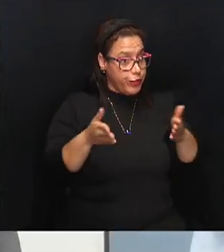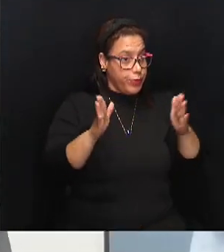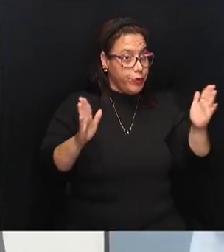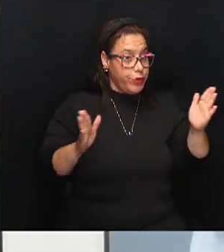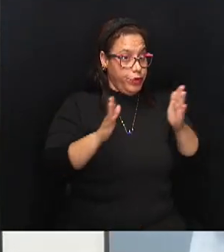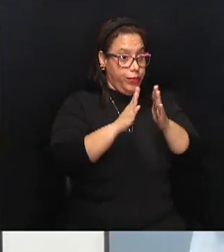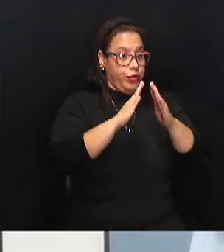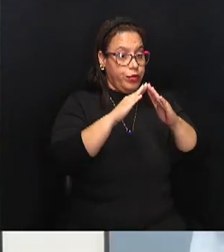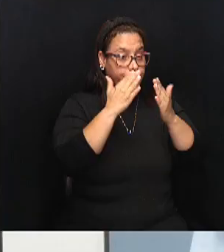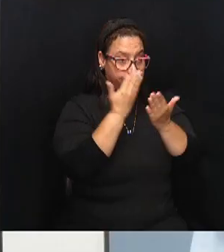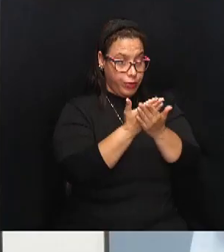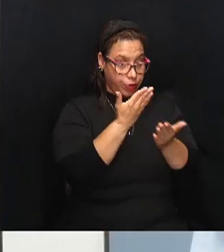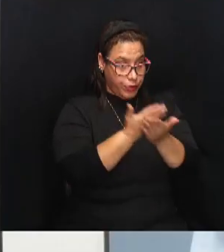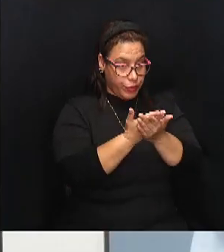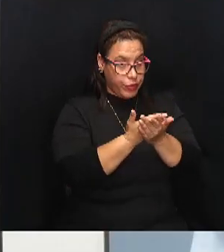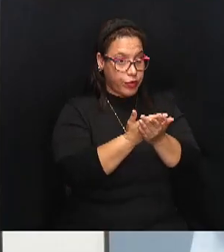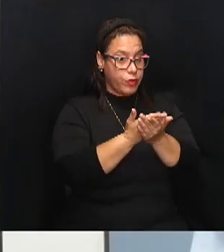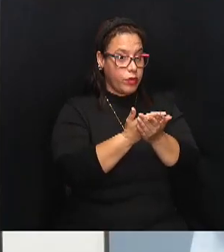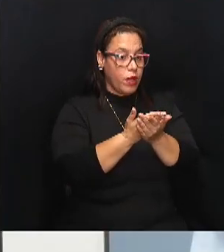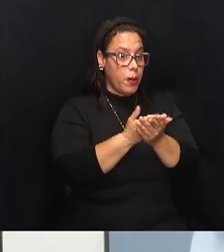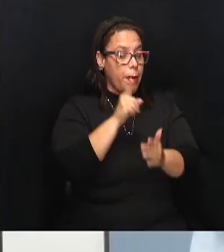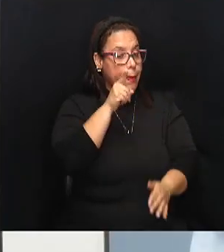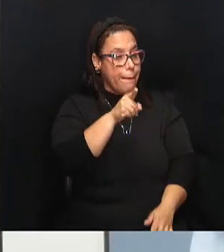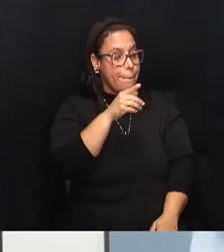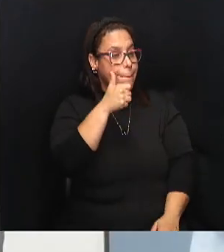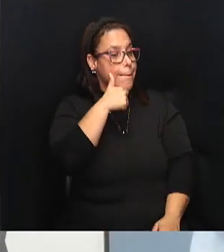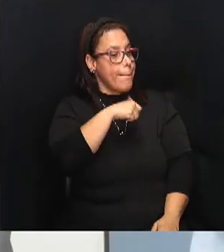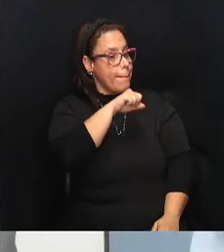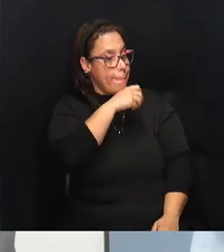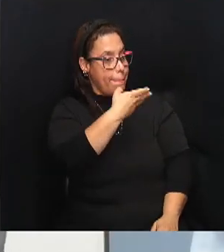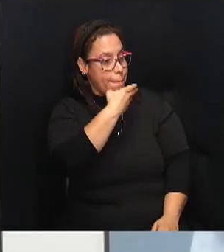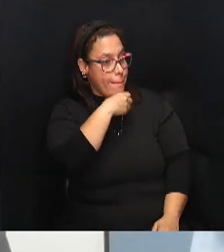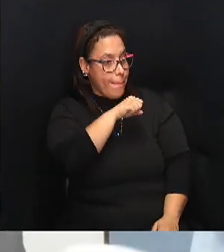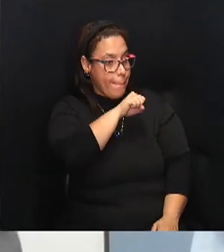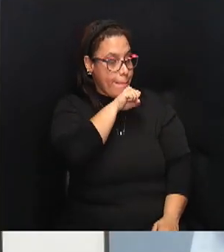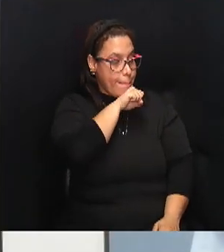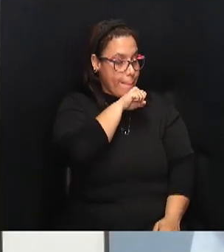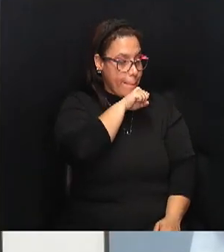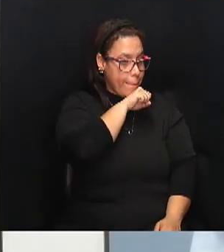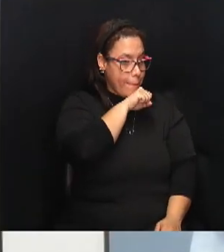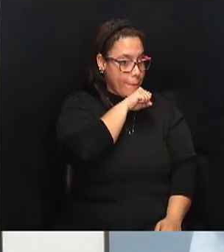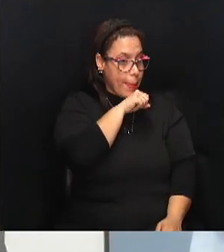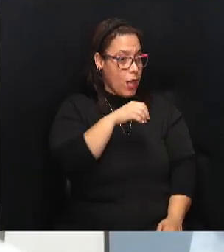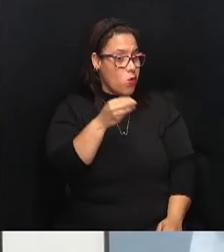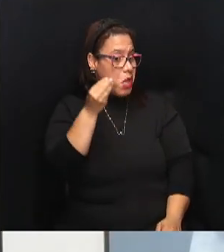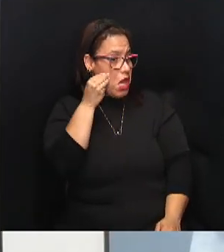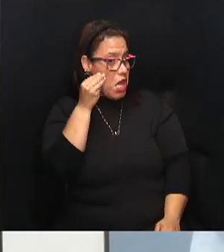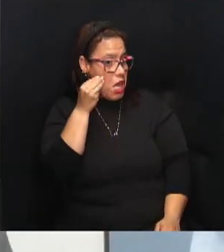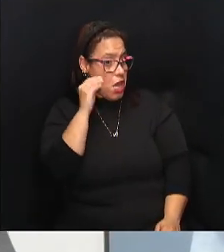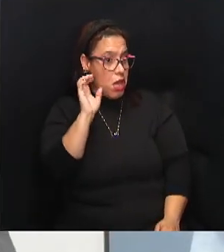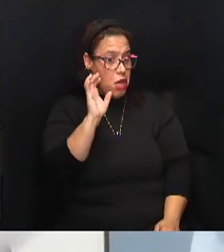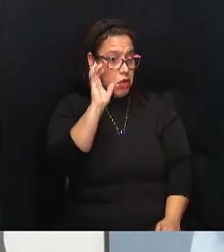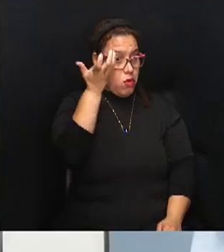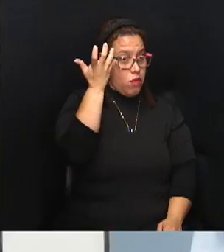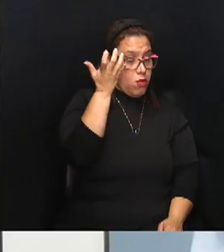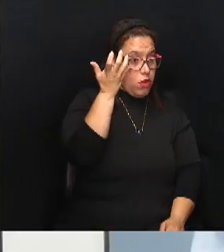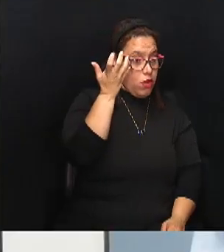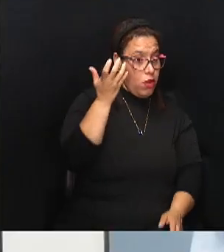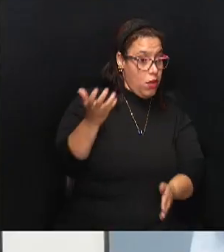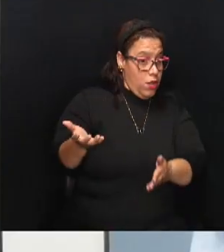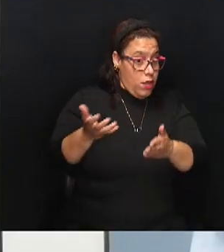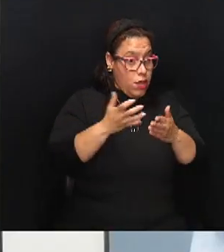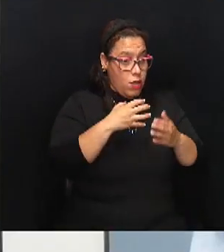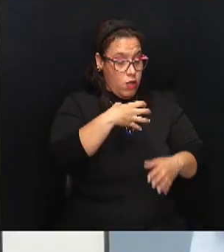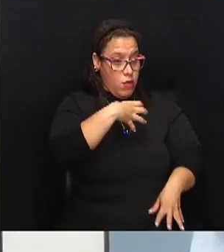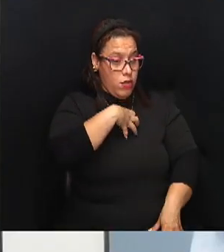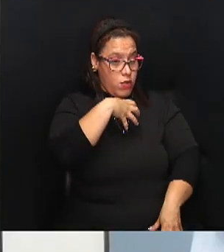uma escola, né? Que você ali, os pais, está passando por uma tentativa, que aconteceu alguma coisa, traz aquela